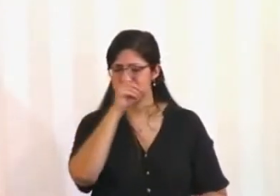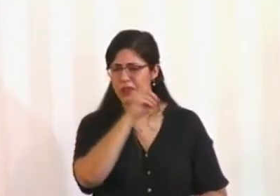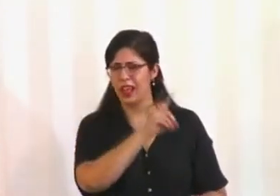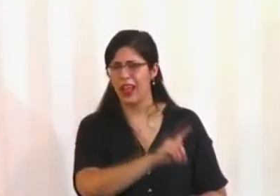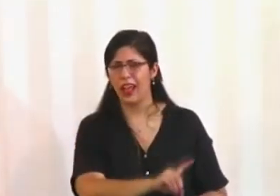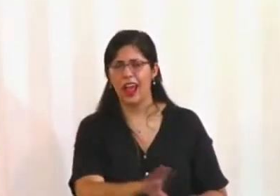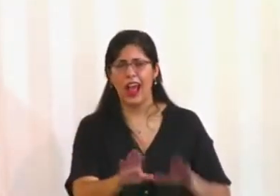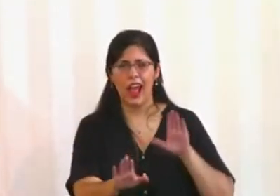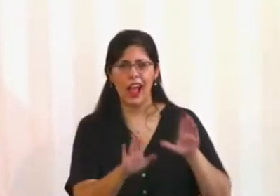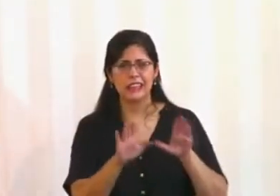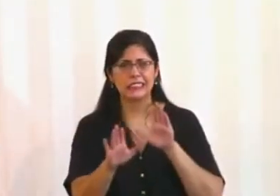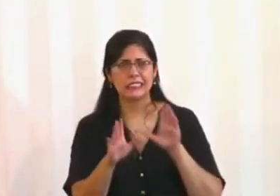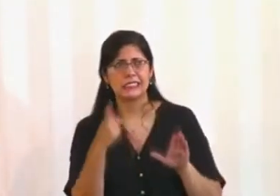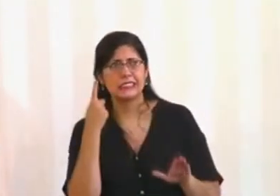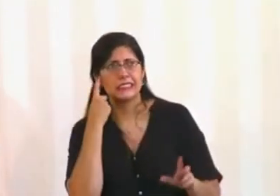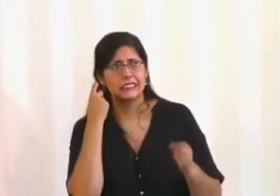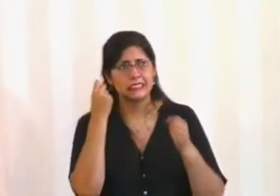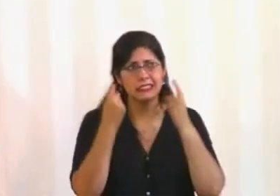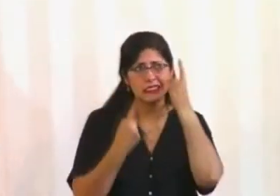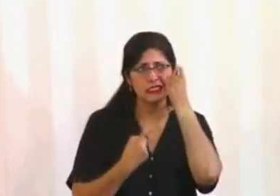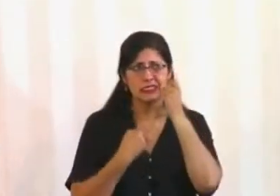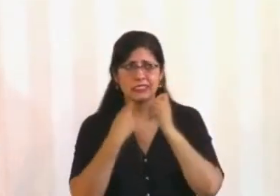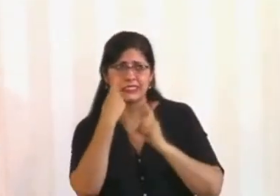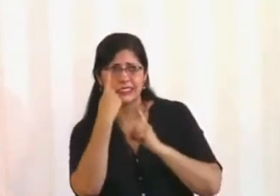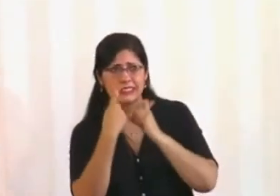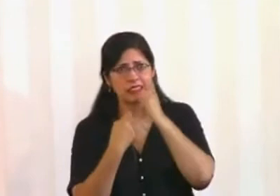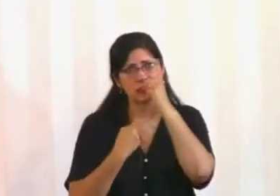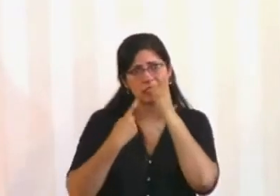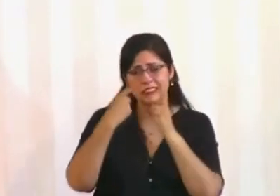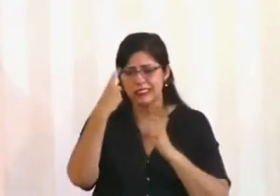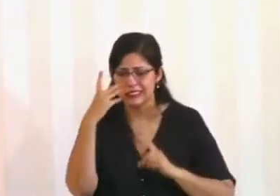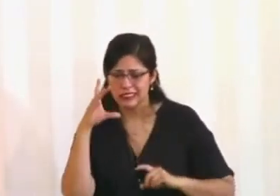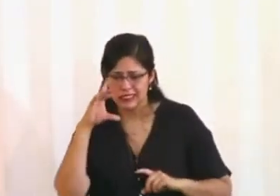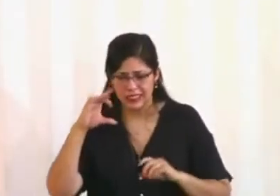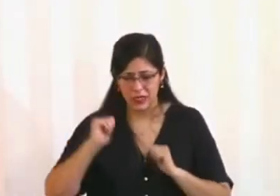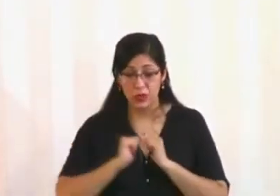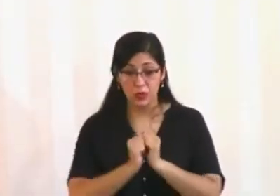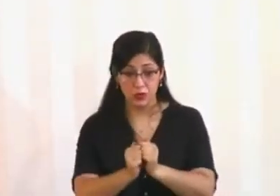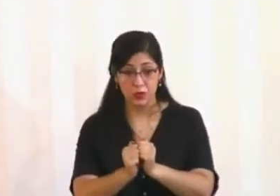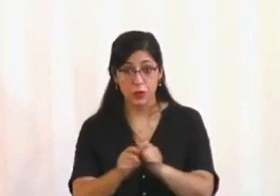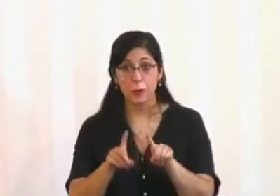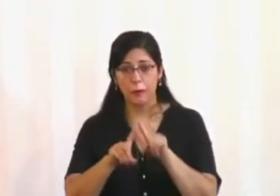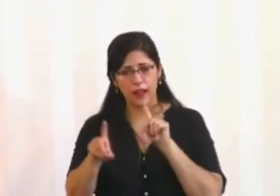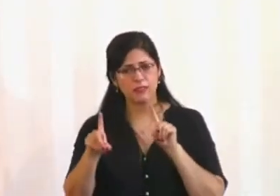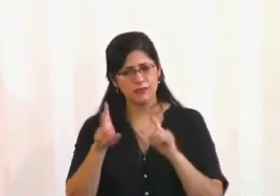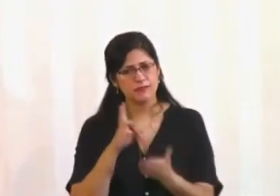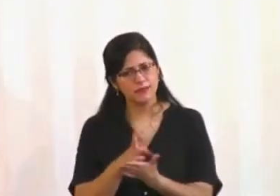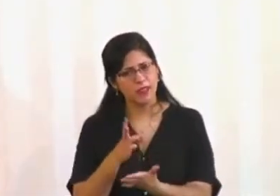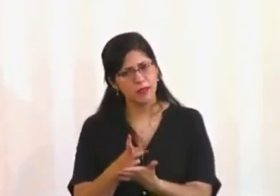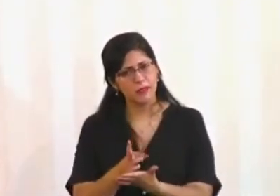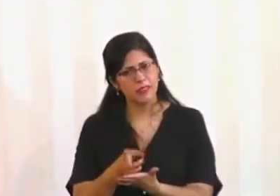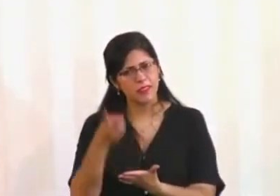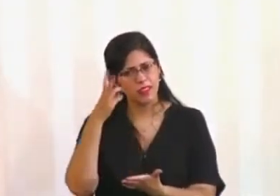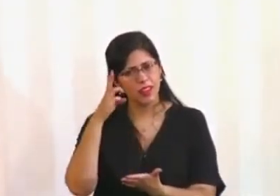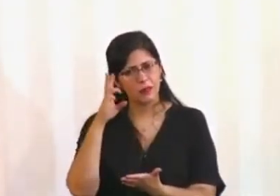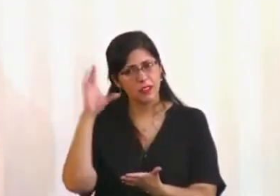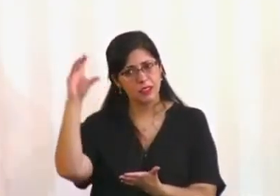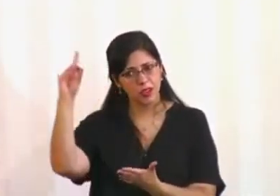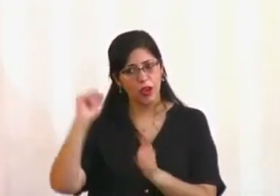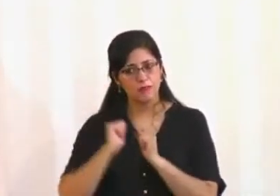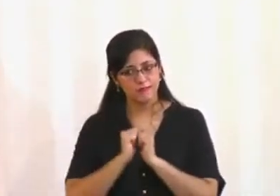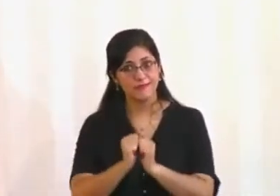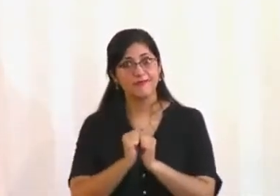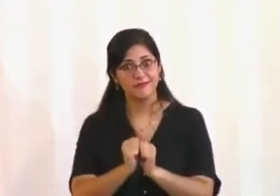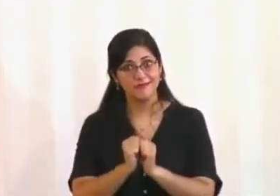até questionar se realmente Deus está com você ou não, mas lembre-se, Deus nunca te desamparou. Mas uma maneira de Deus cuidar de você